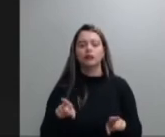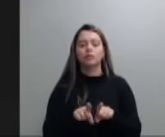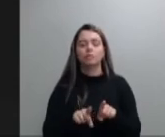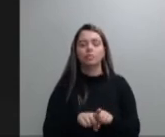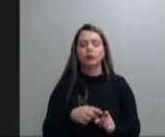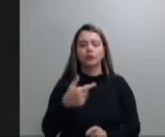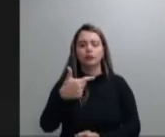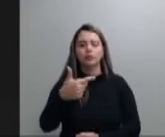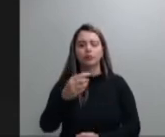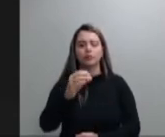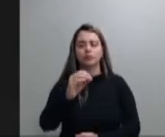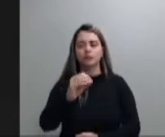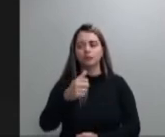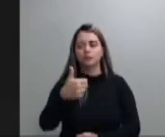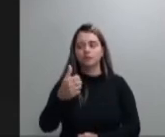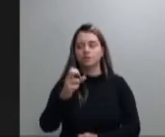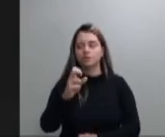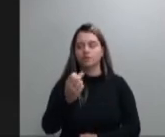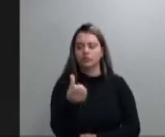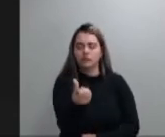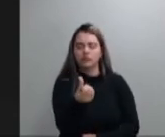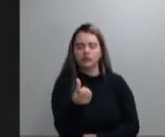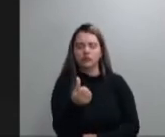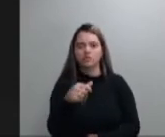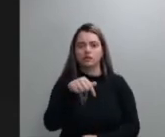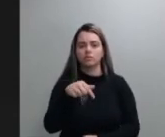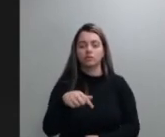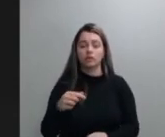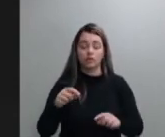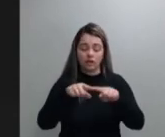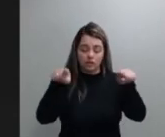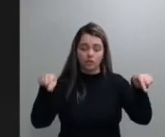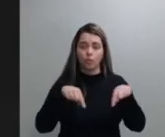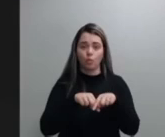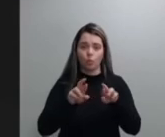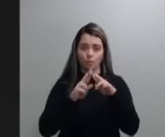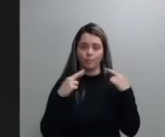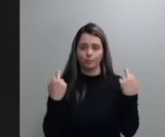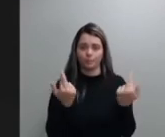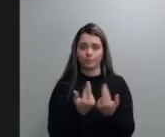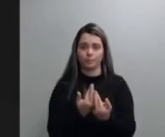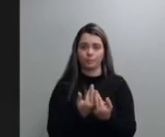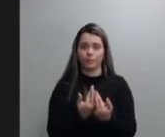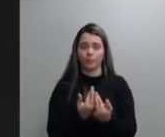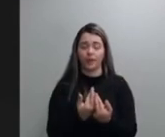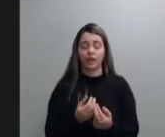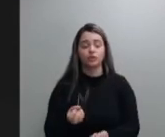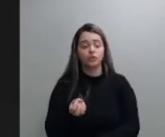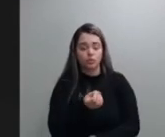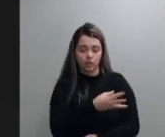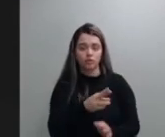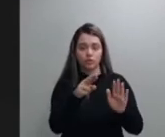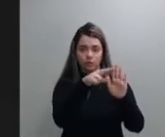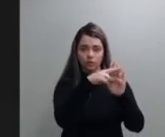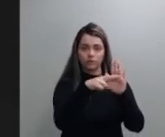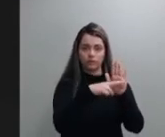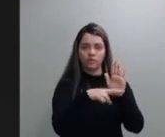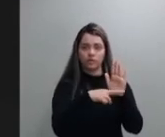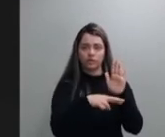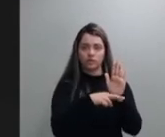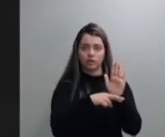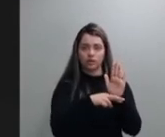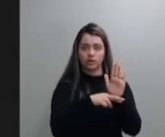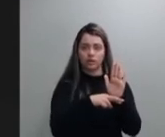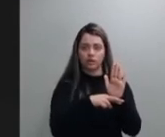plenário desta corte depreende-se que as novas regras relativas ao tema